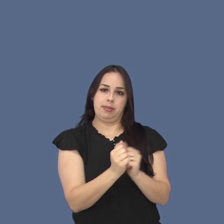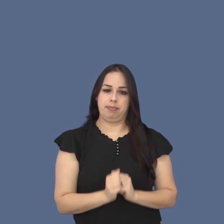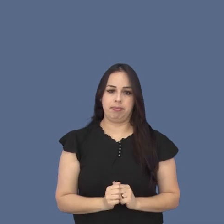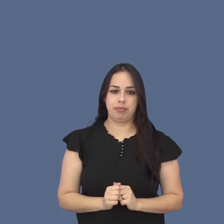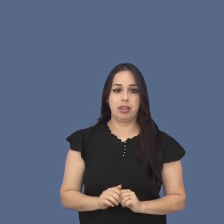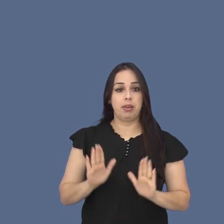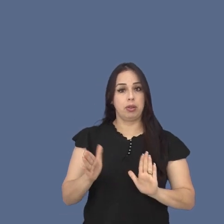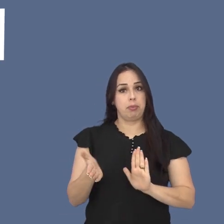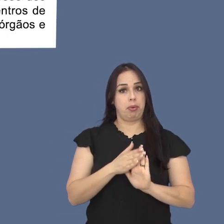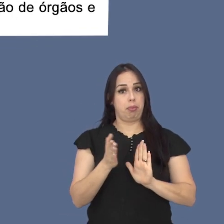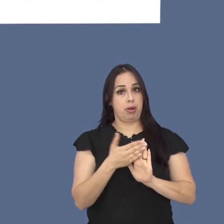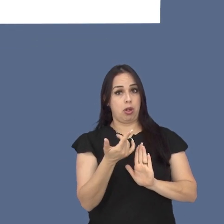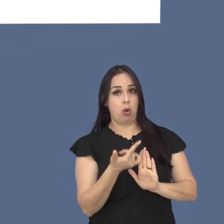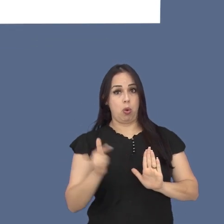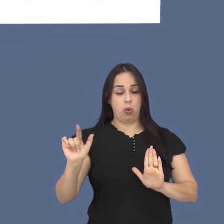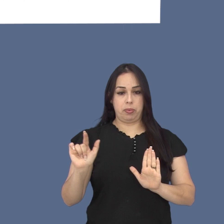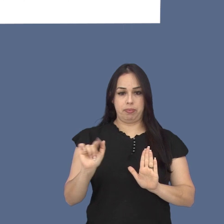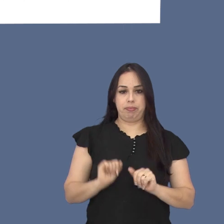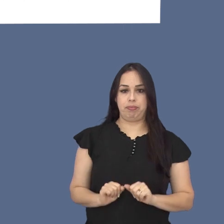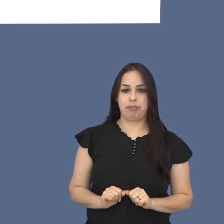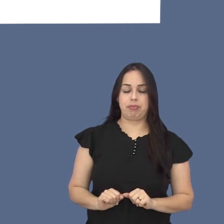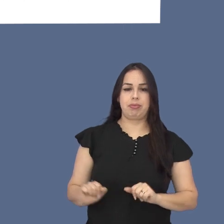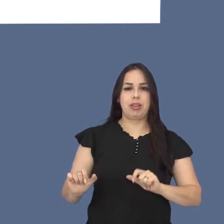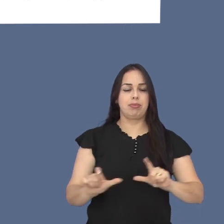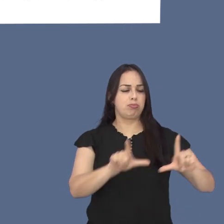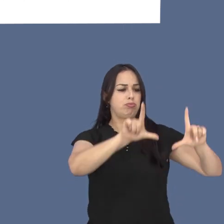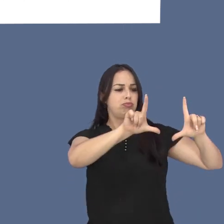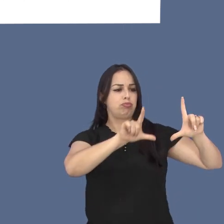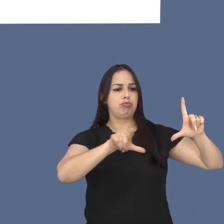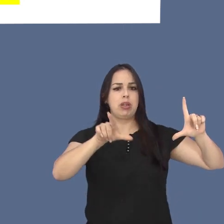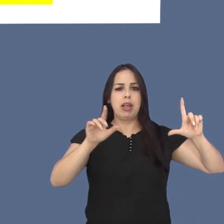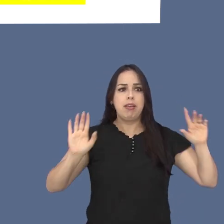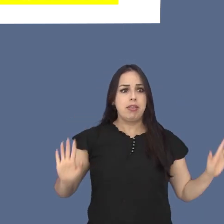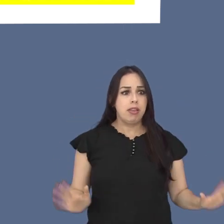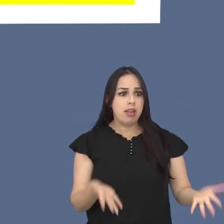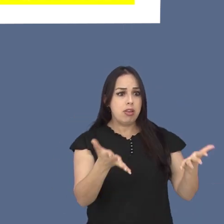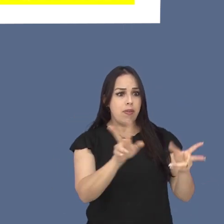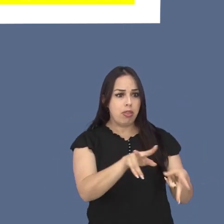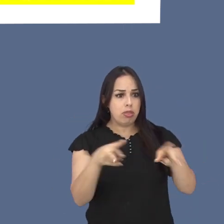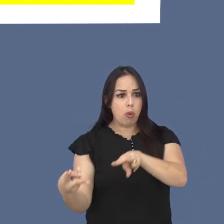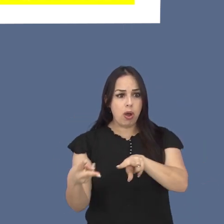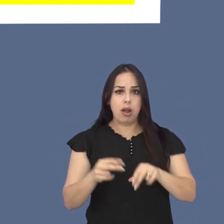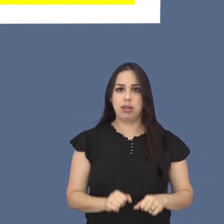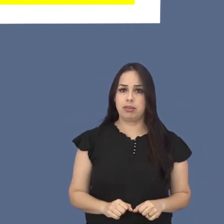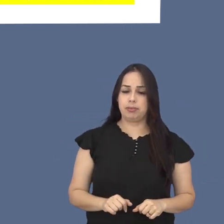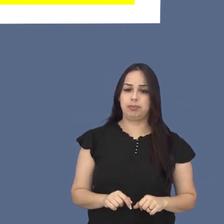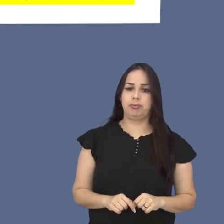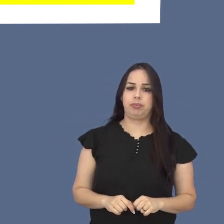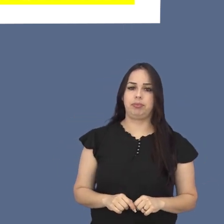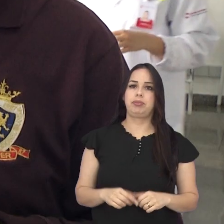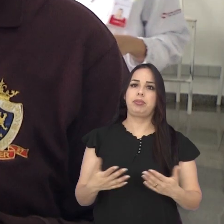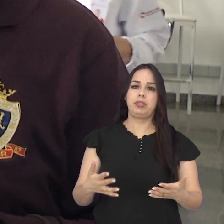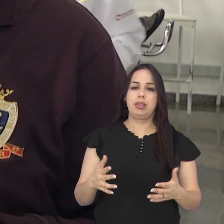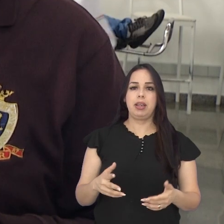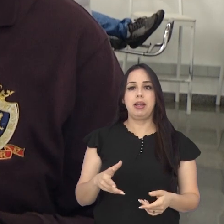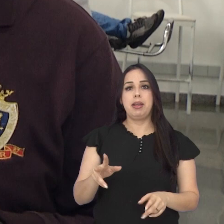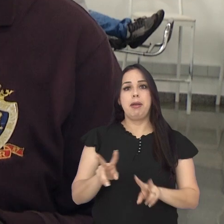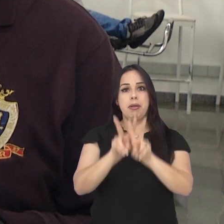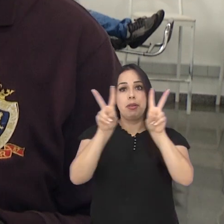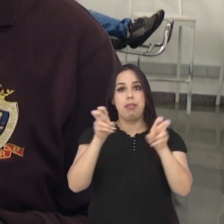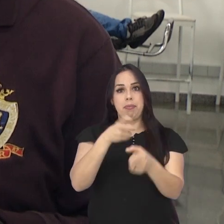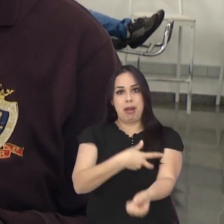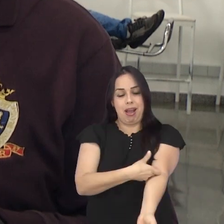outra ação Proposta no projeto de lei é a fixação de cartazes que incentivem a doação principalmente